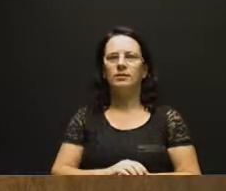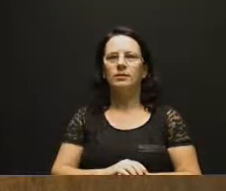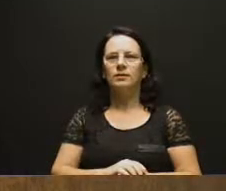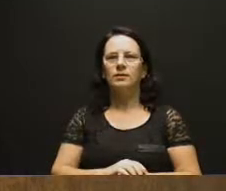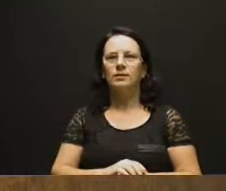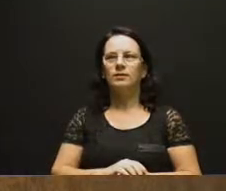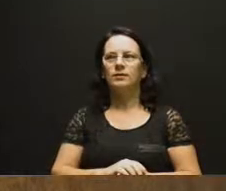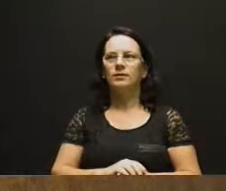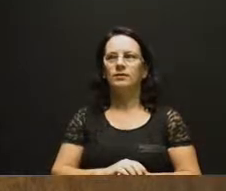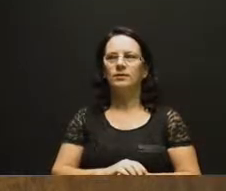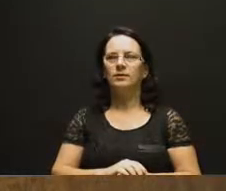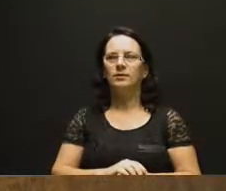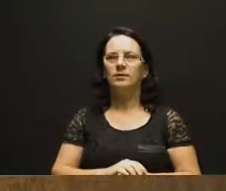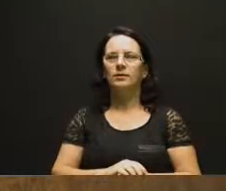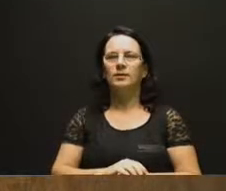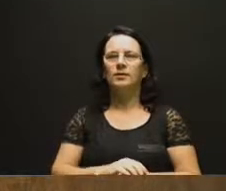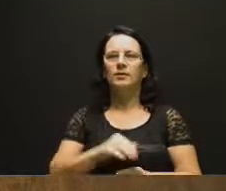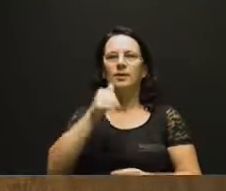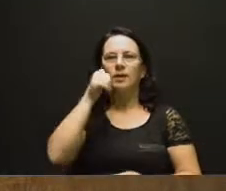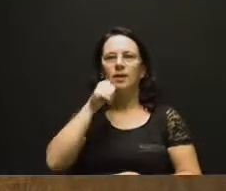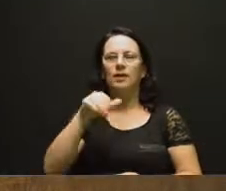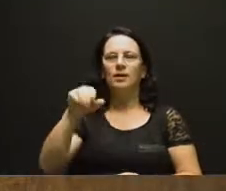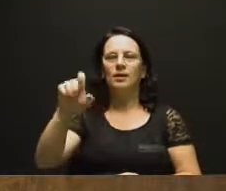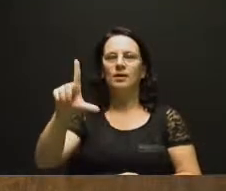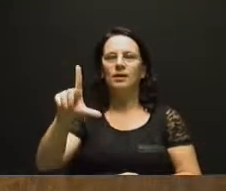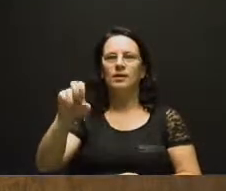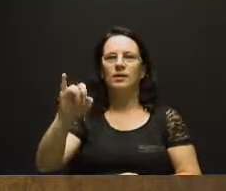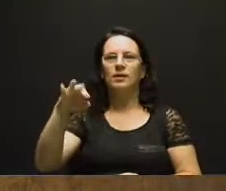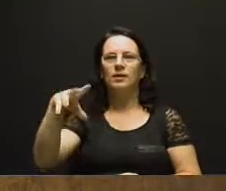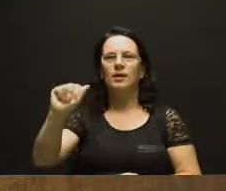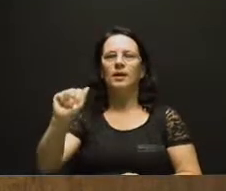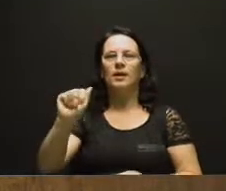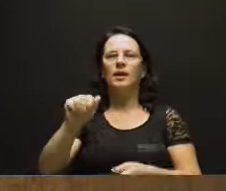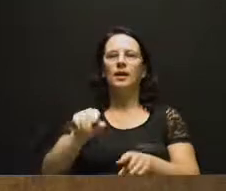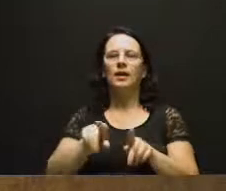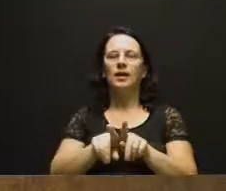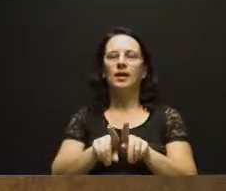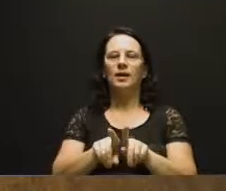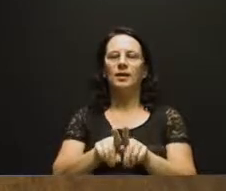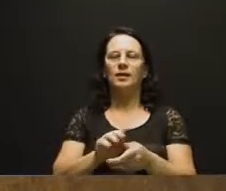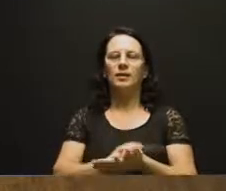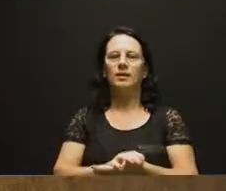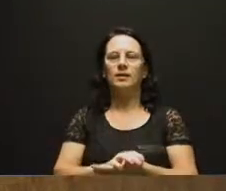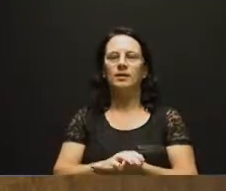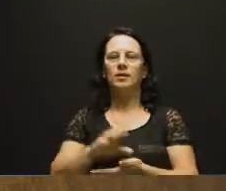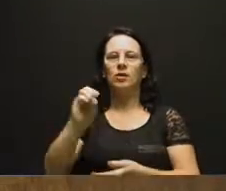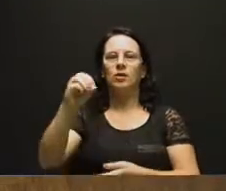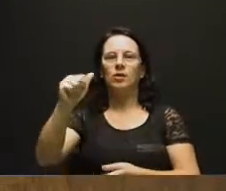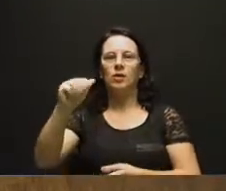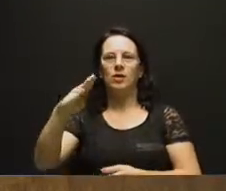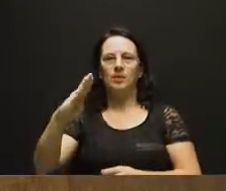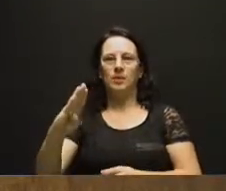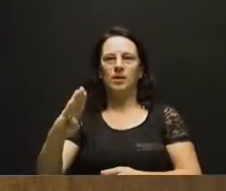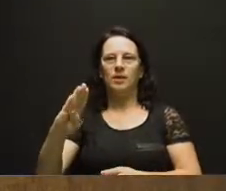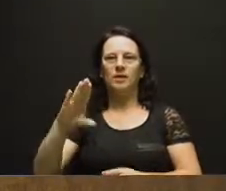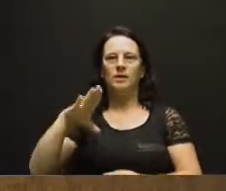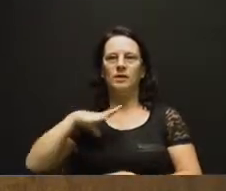autora letícia soares comissão da pessoa com deficiência da oab de cubatão